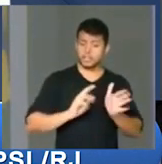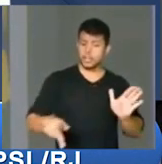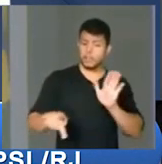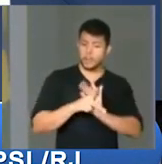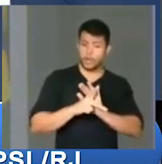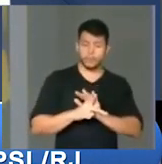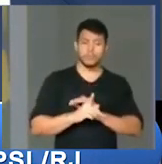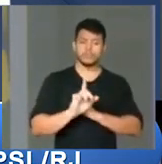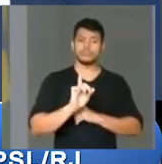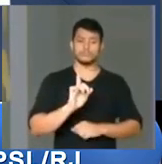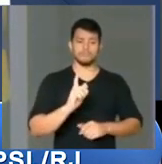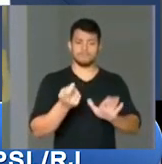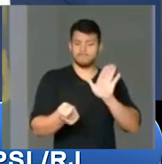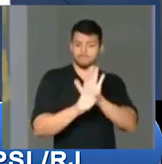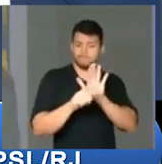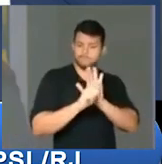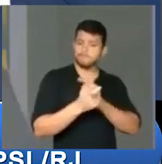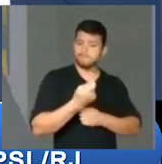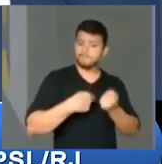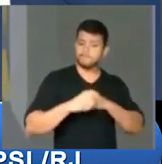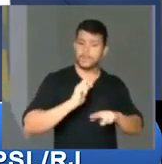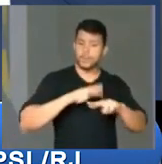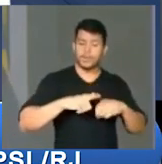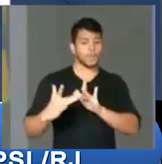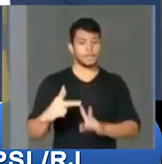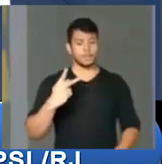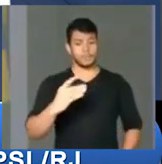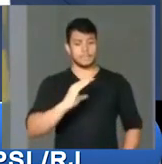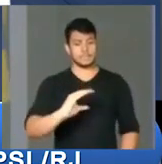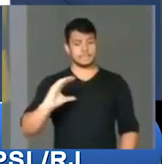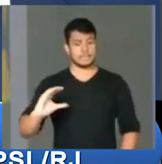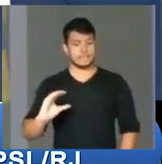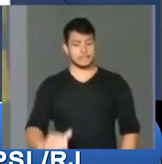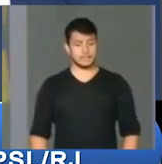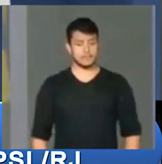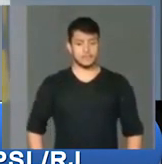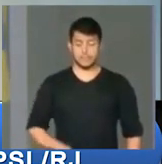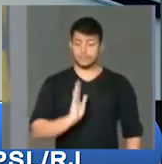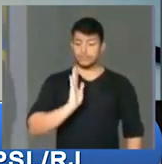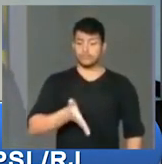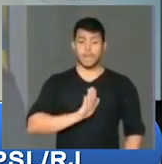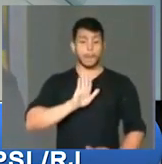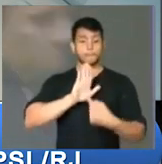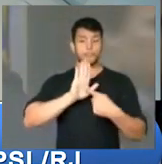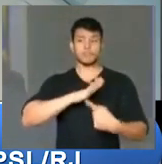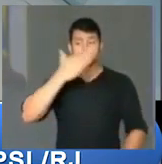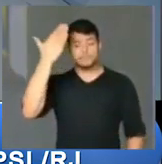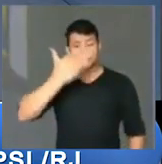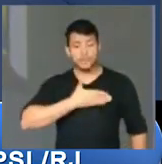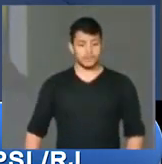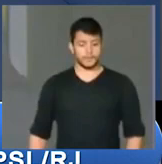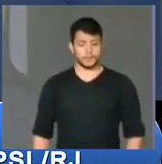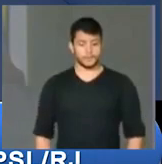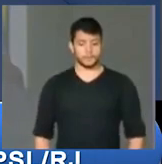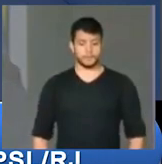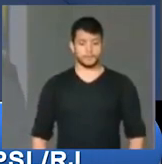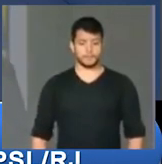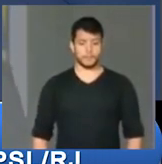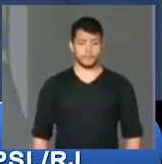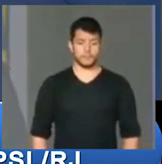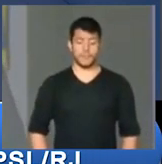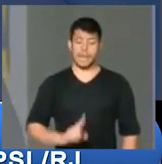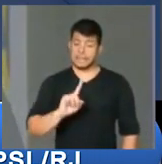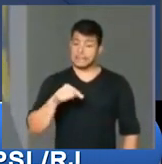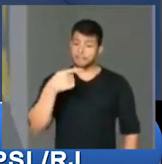um partido dos traficantes, pois tem ligação com o PCC. As demonstrações estão aqui nas investigações. E acabando